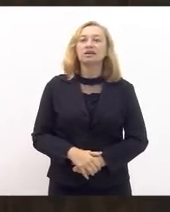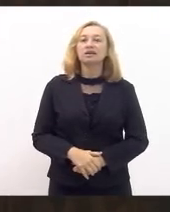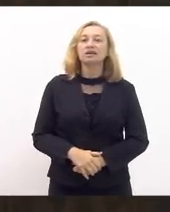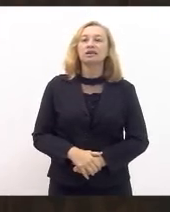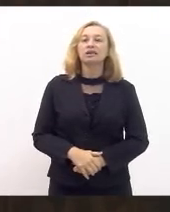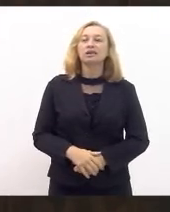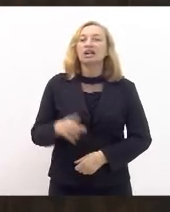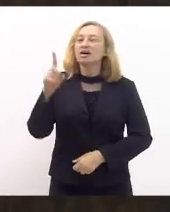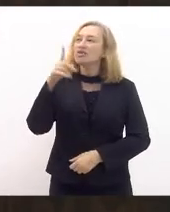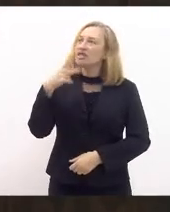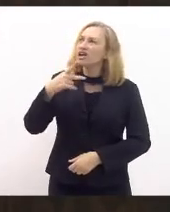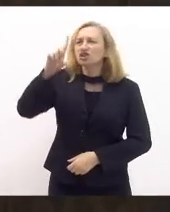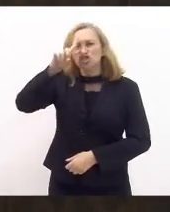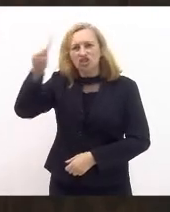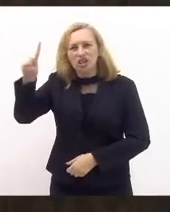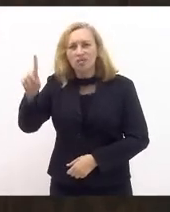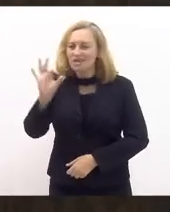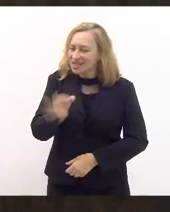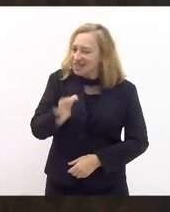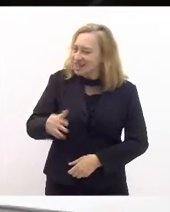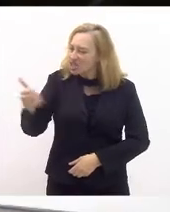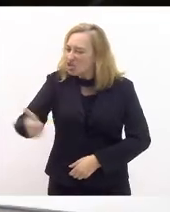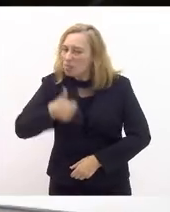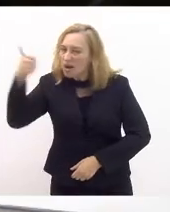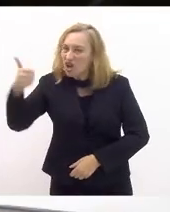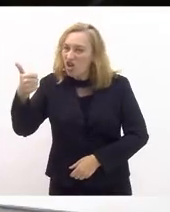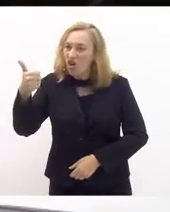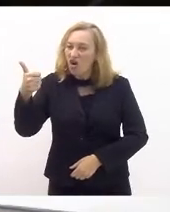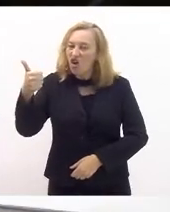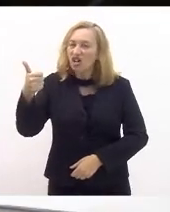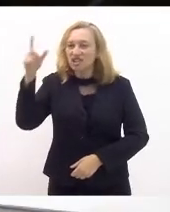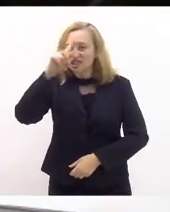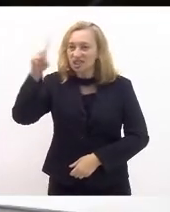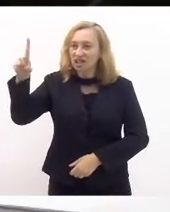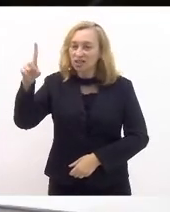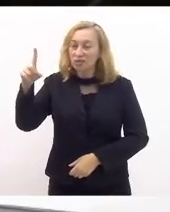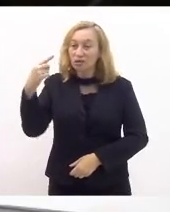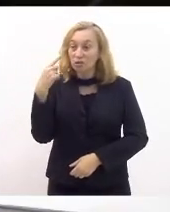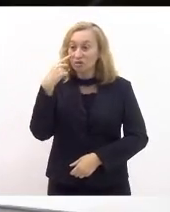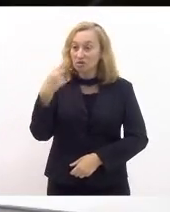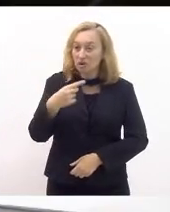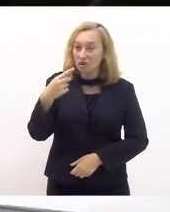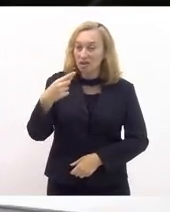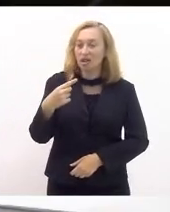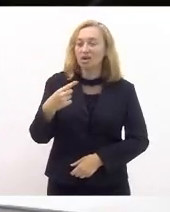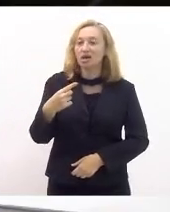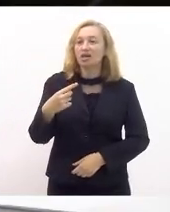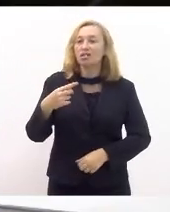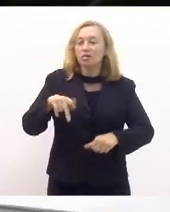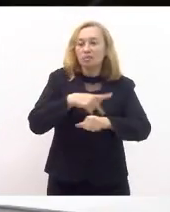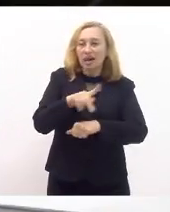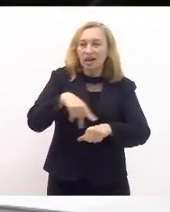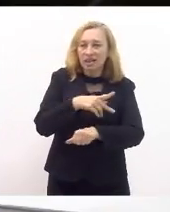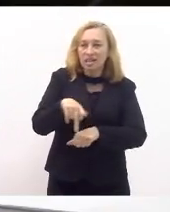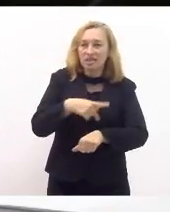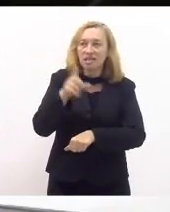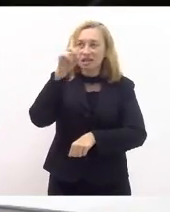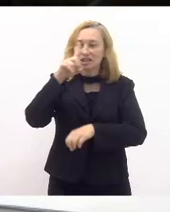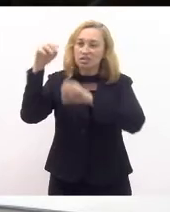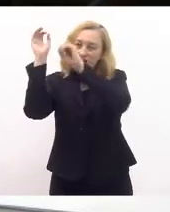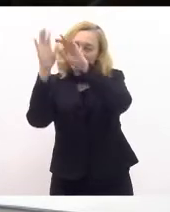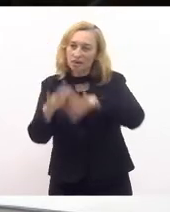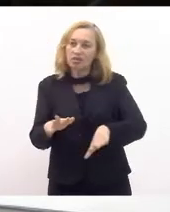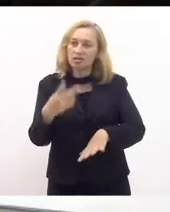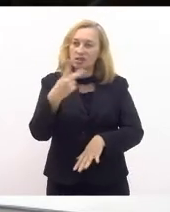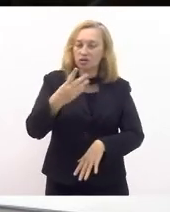sobre Deus, eu tenho certeza que o melhor de Deus ainda está por vir aqui em nosso estado, no nosso país. Então, que Deus abençoe a sua vida,